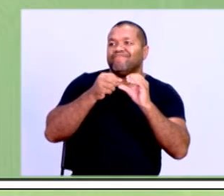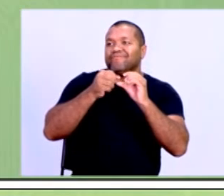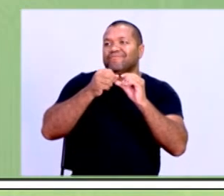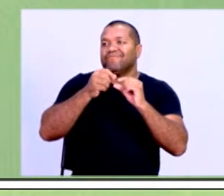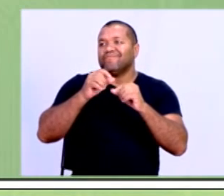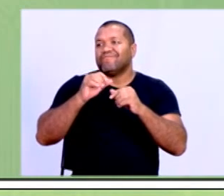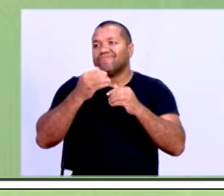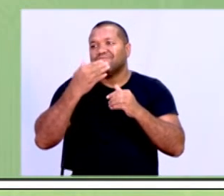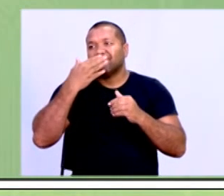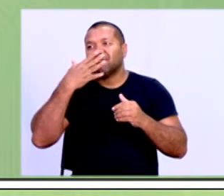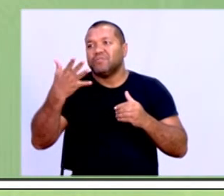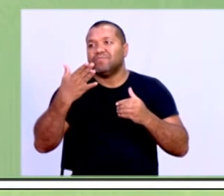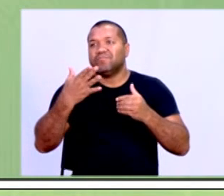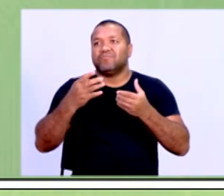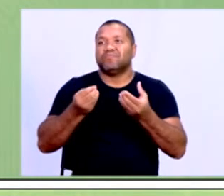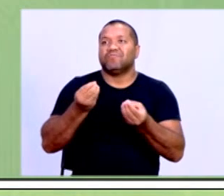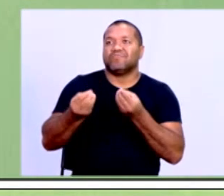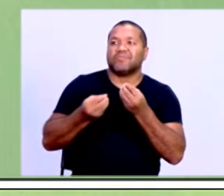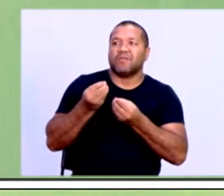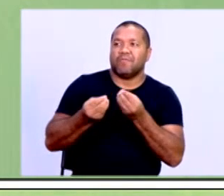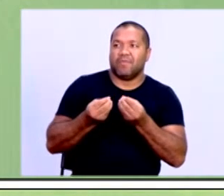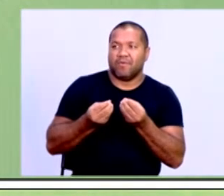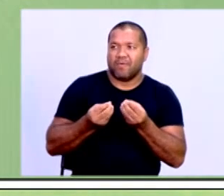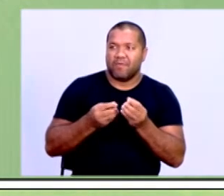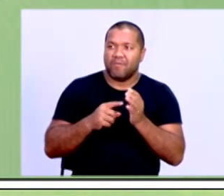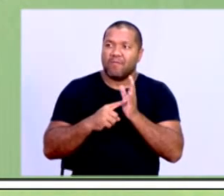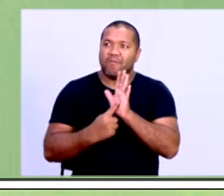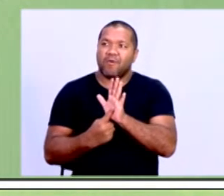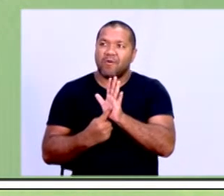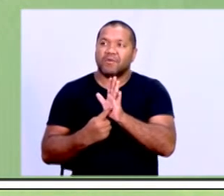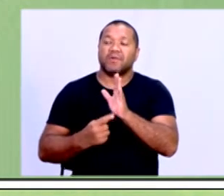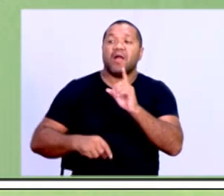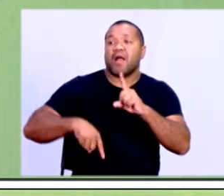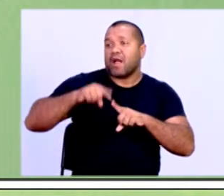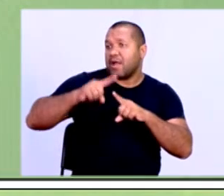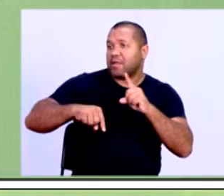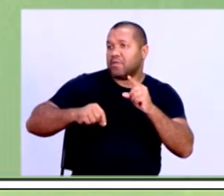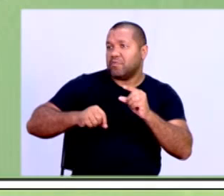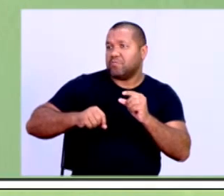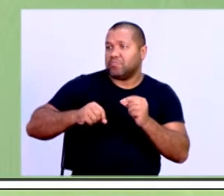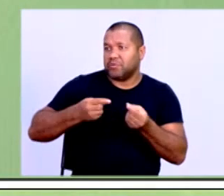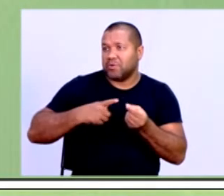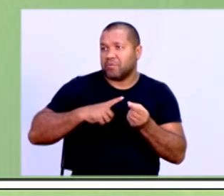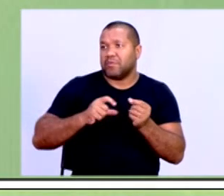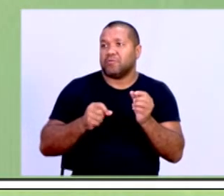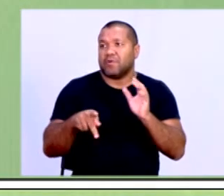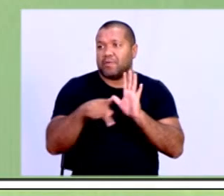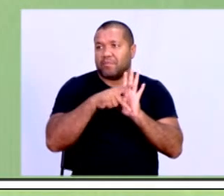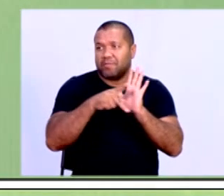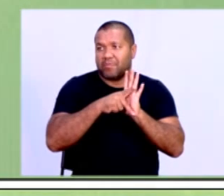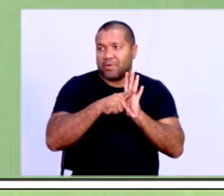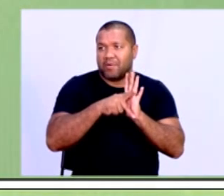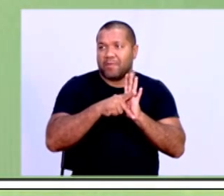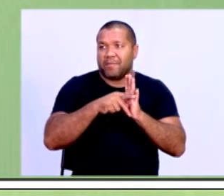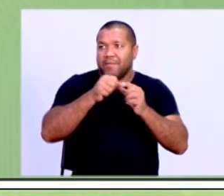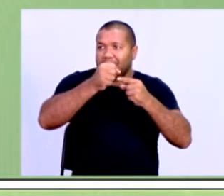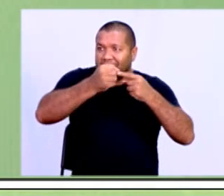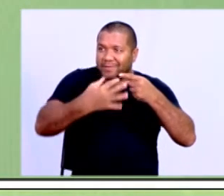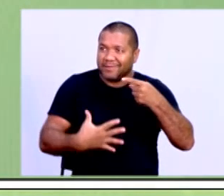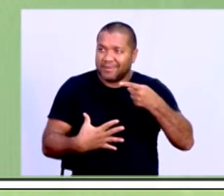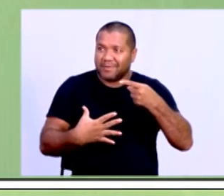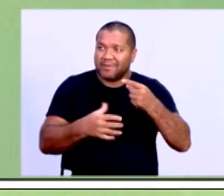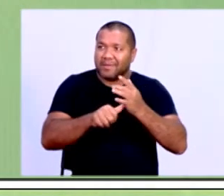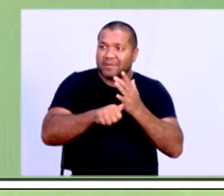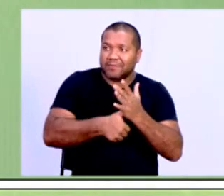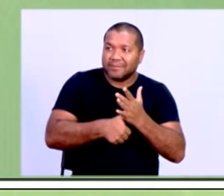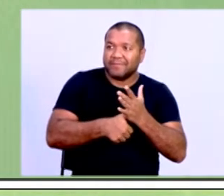classes. Cada objeto tem sua própria identidade. Objetos com a mesma característica e